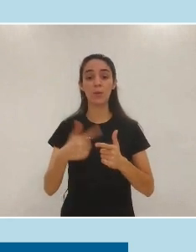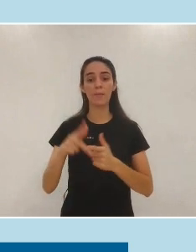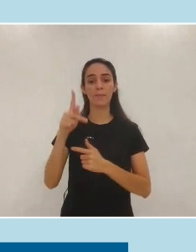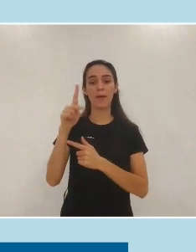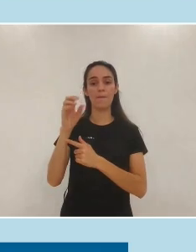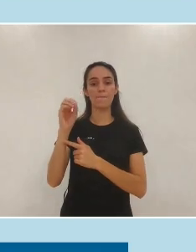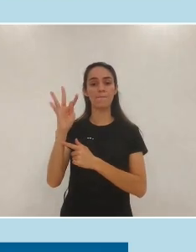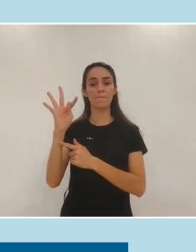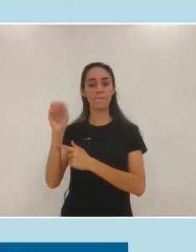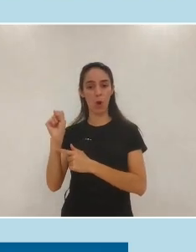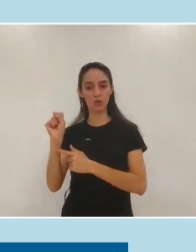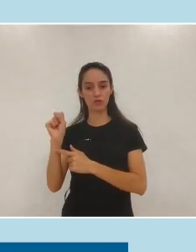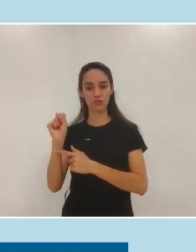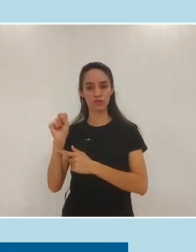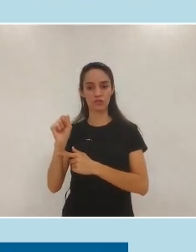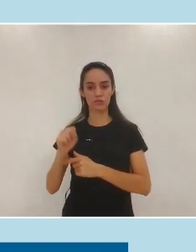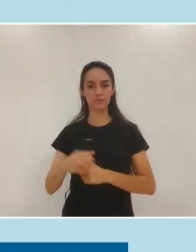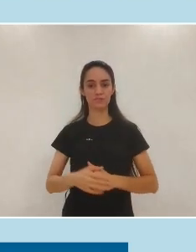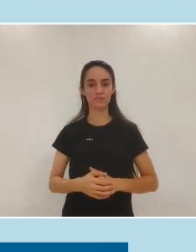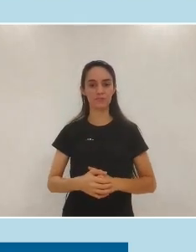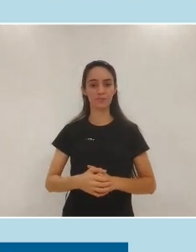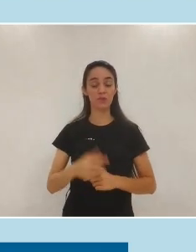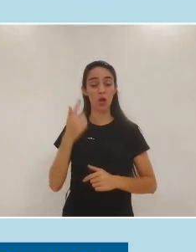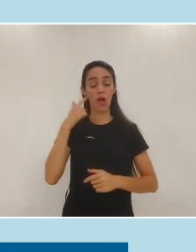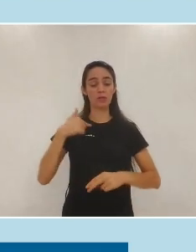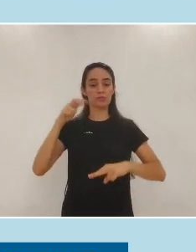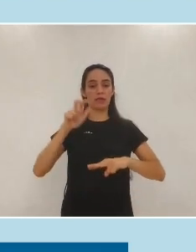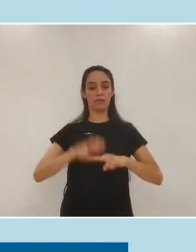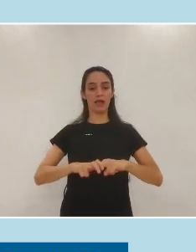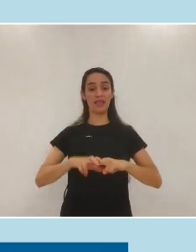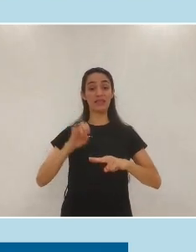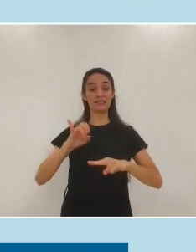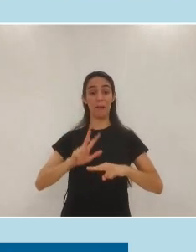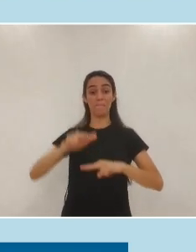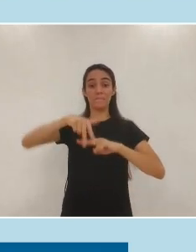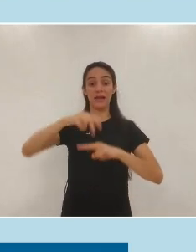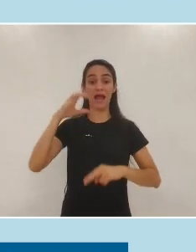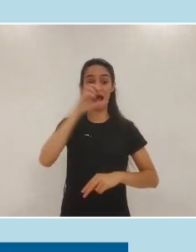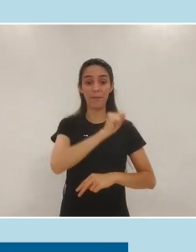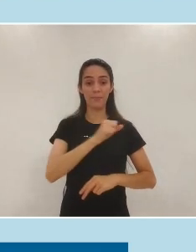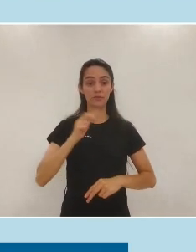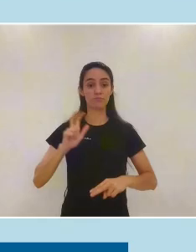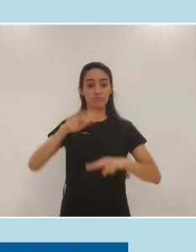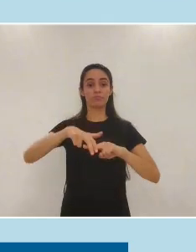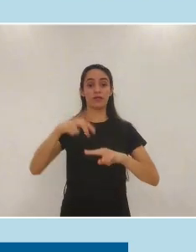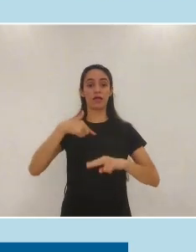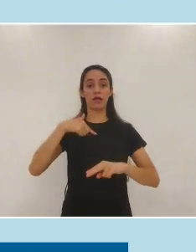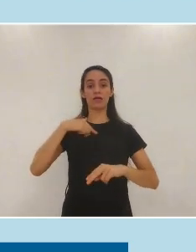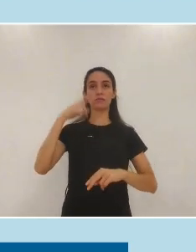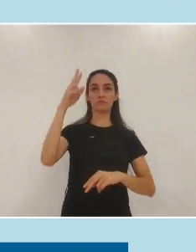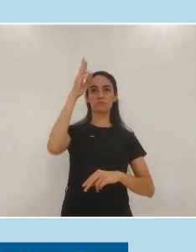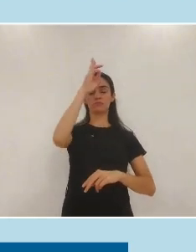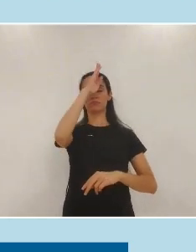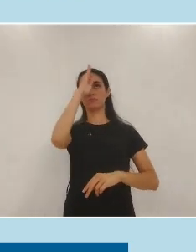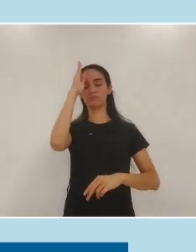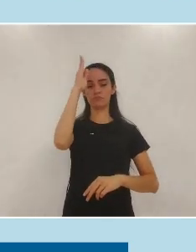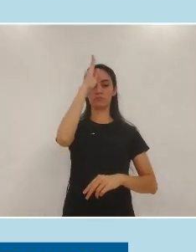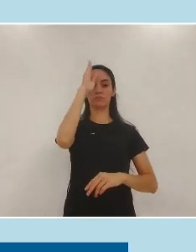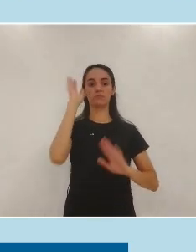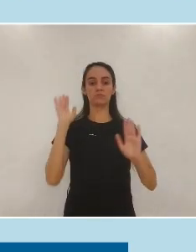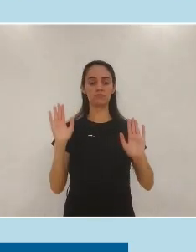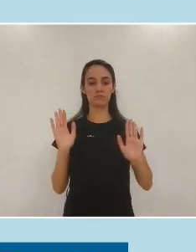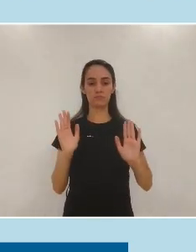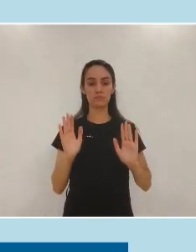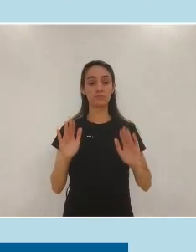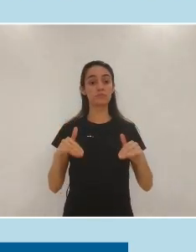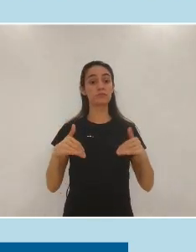quiser levantar rapidamente, eu vou ficar tonta. Então, isso daqui também